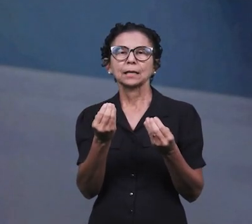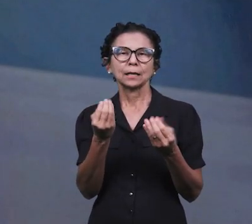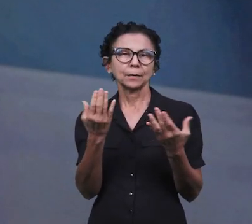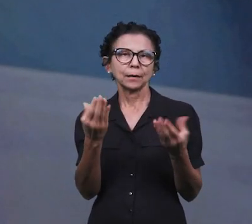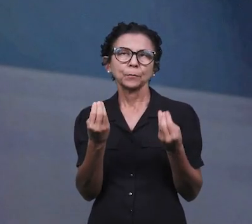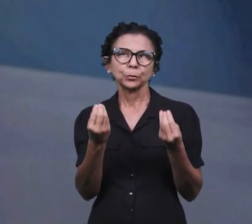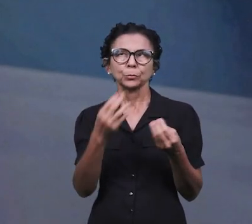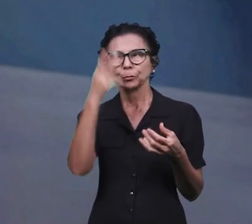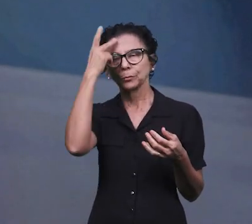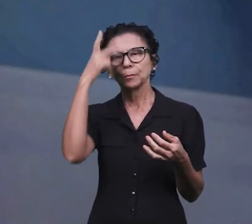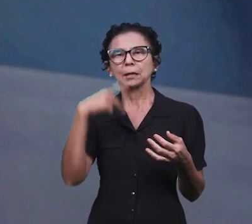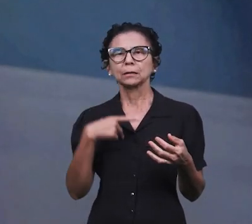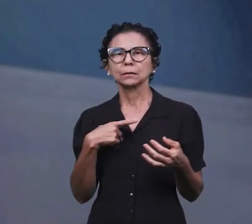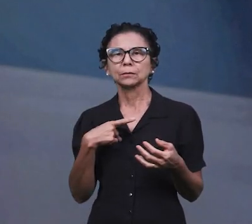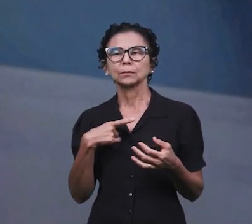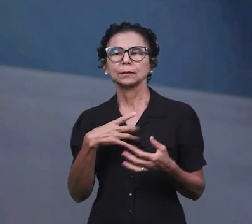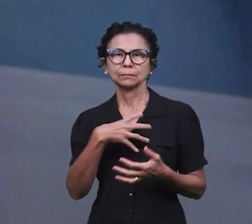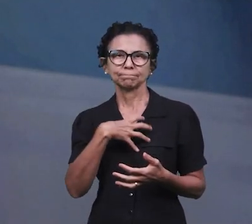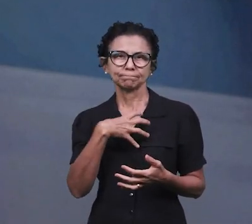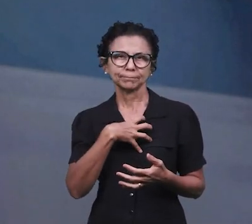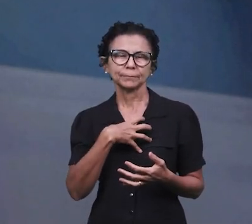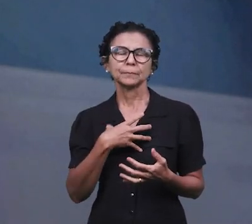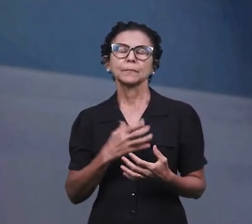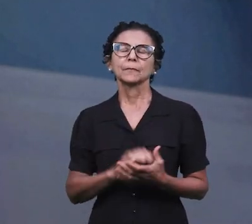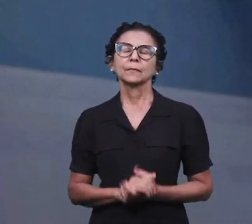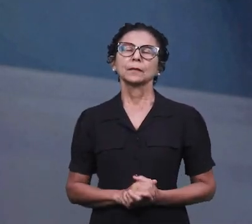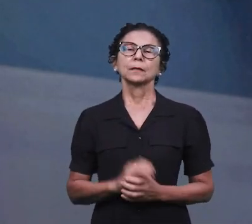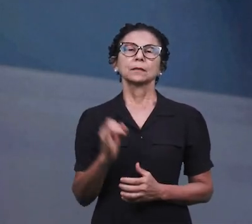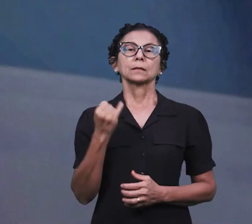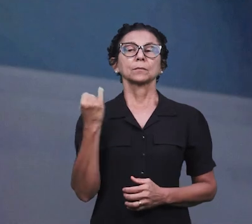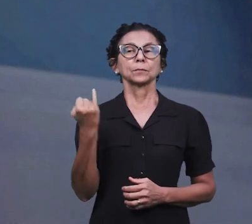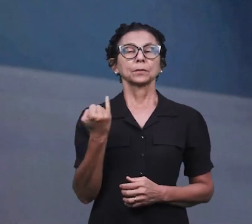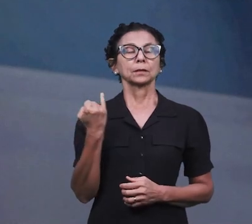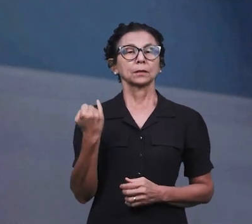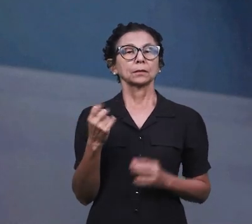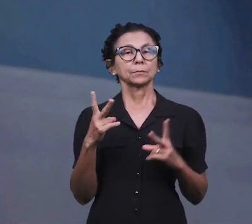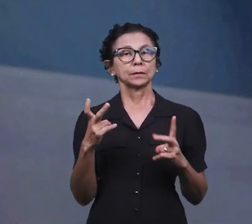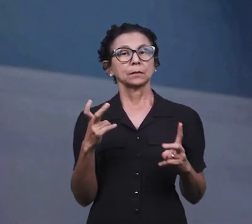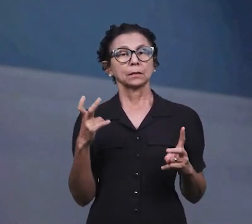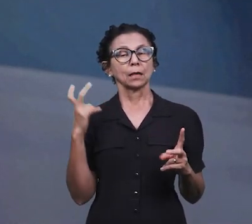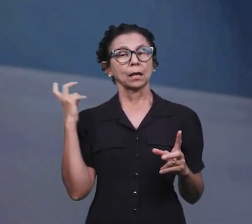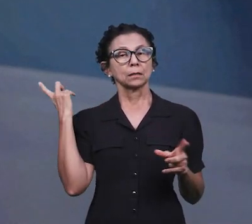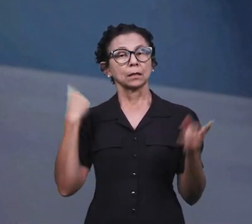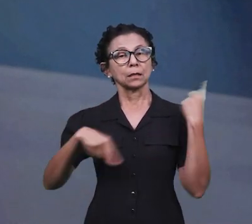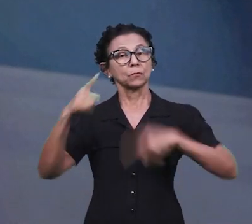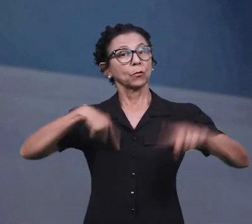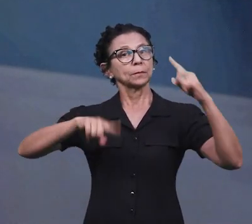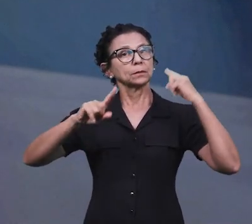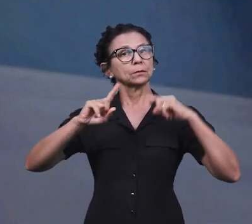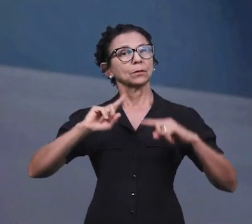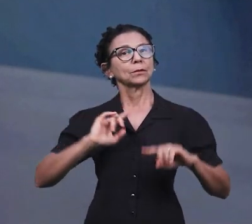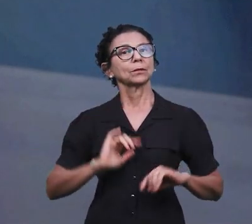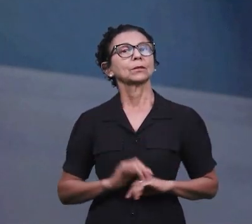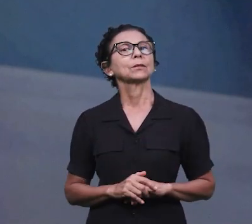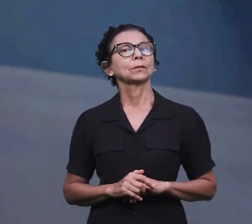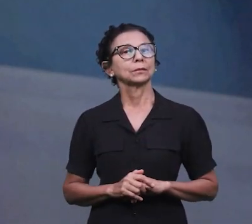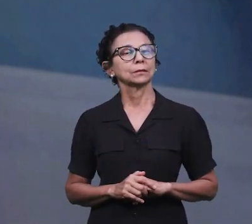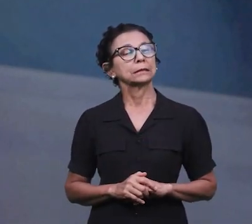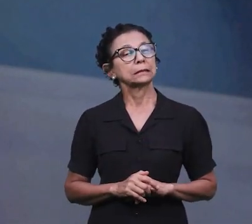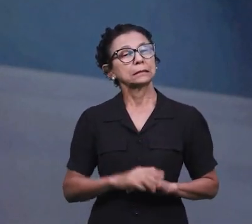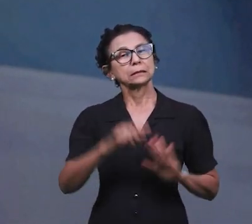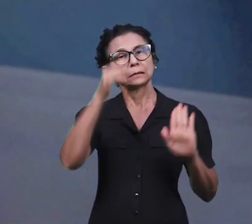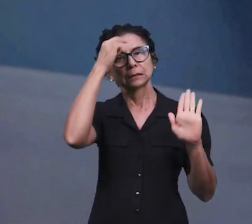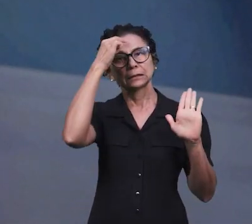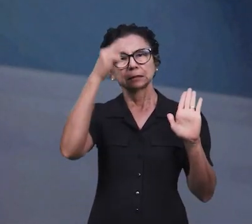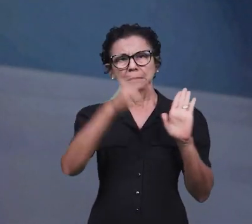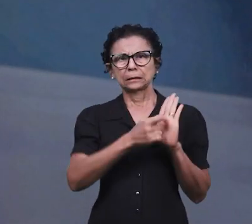Mas é importante que as pessoas estejam atentas às transformações, porque a intenção de fato é que a inteligência artificial mude bastante